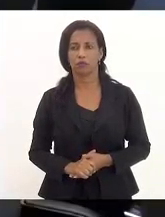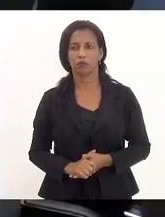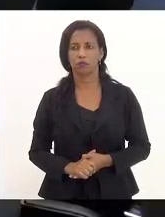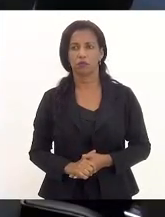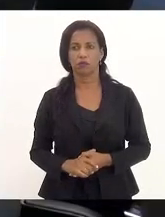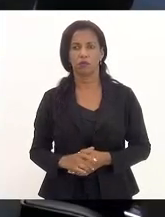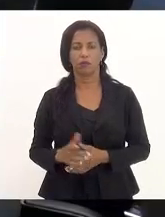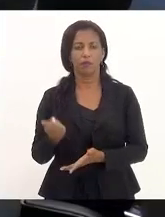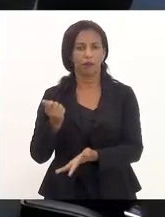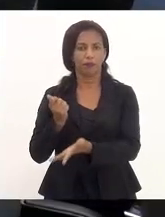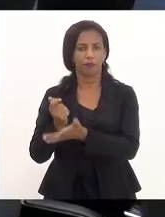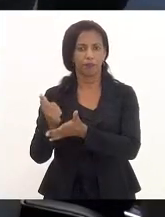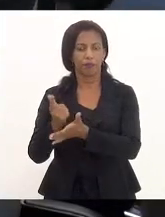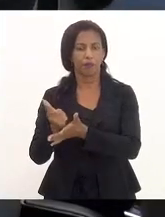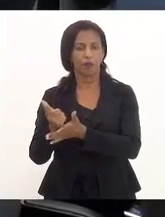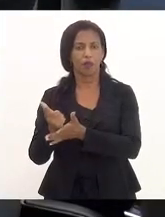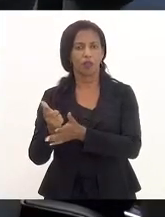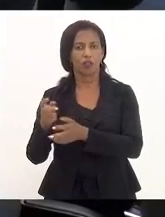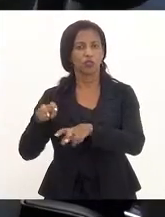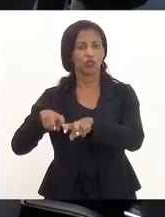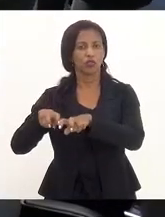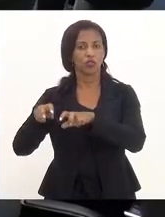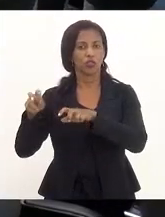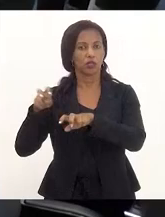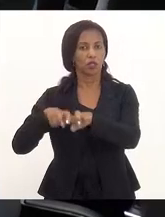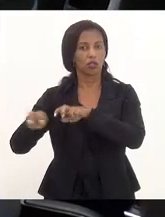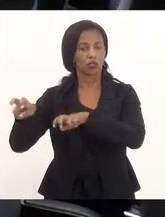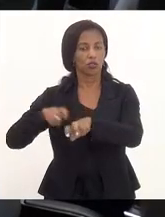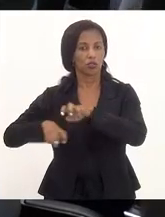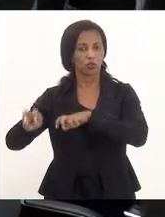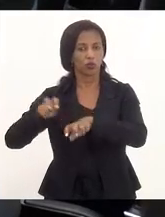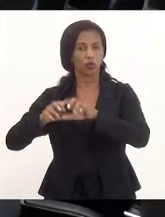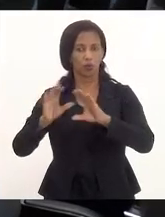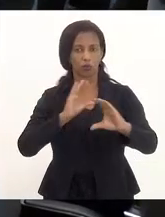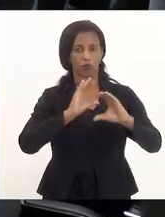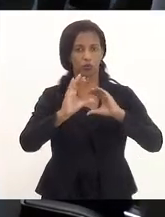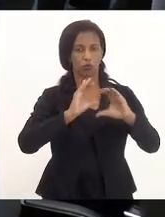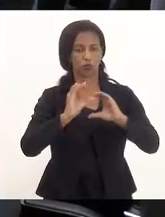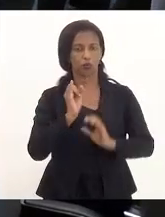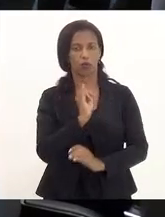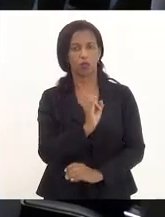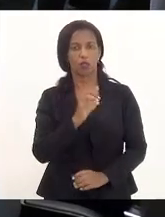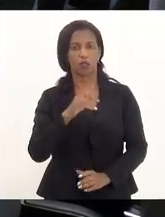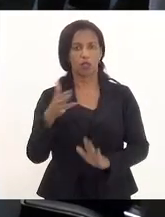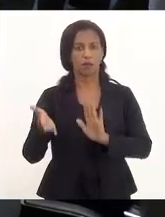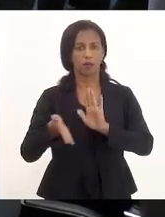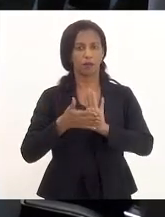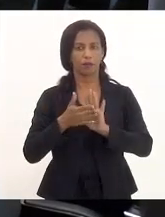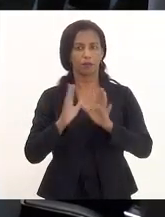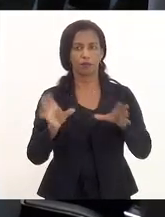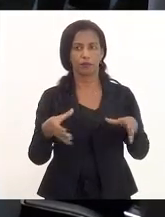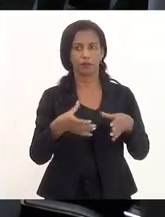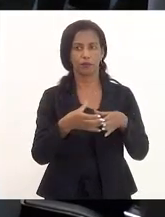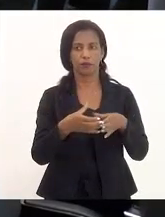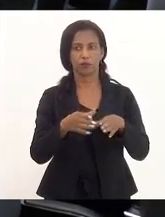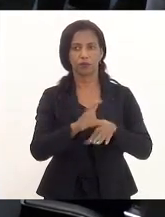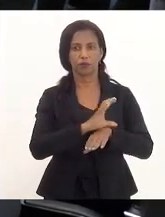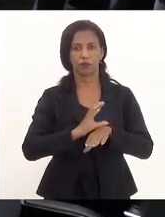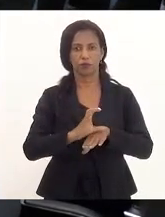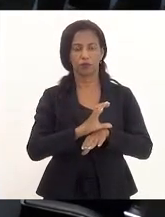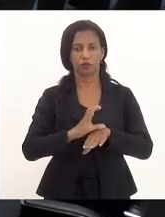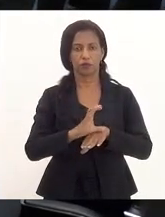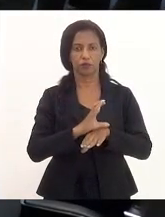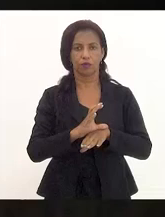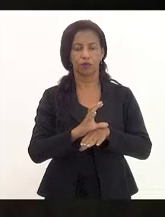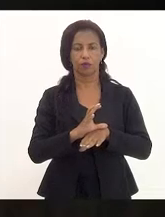Prestação de serviços de transporte interestadual e intermunicipal de comunicação ICMS. Pareceres da Comissão de Constituição de Justiça,